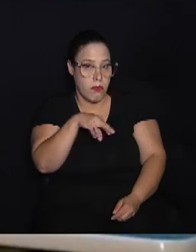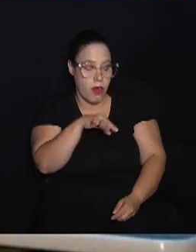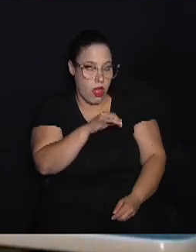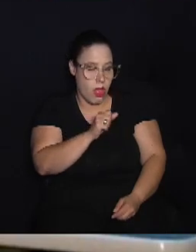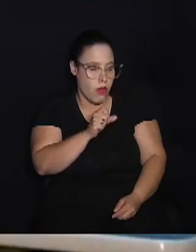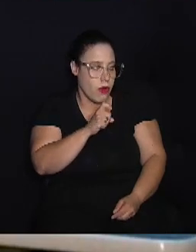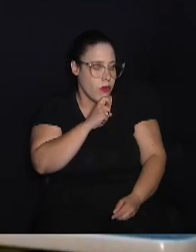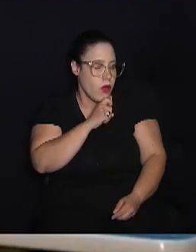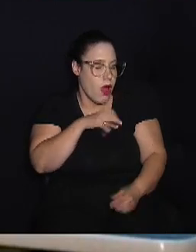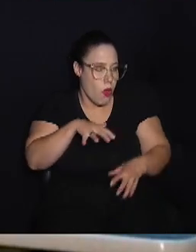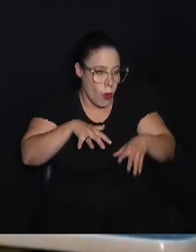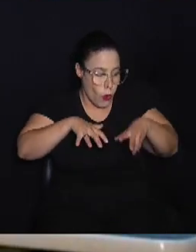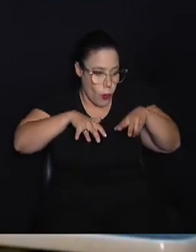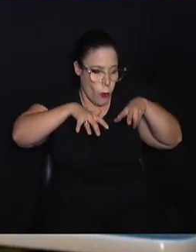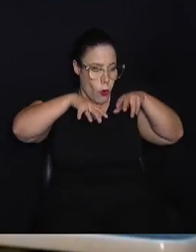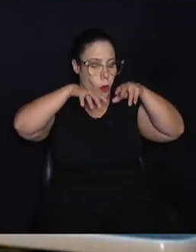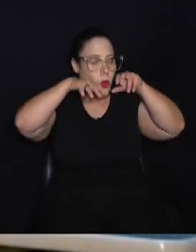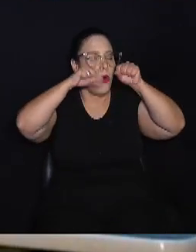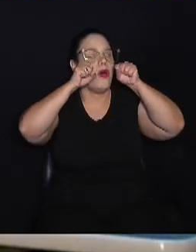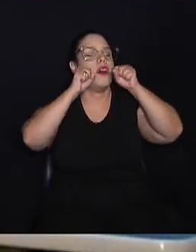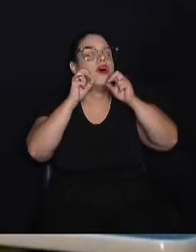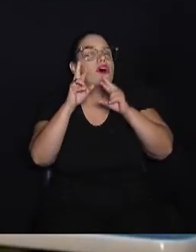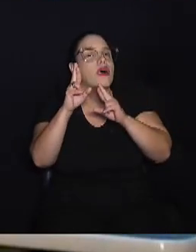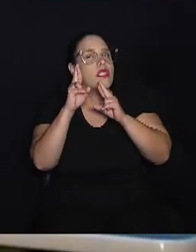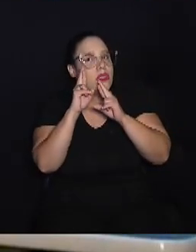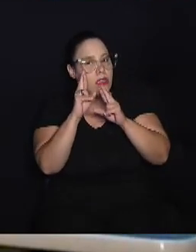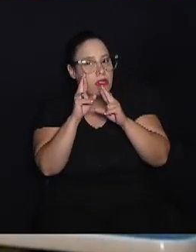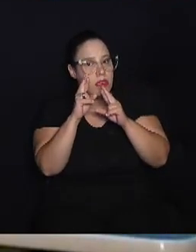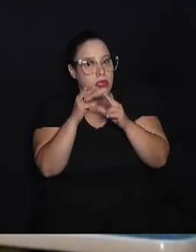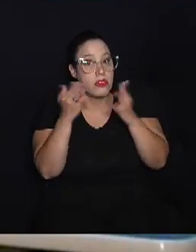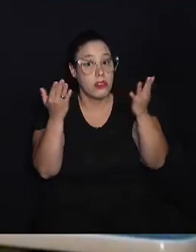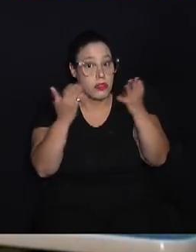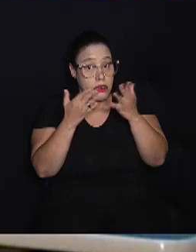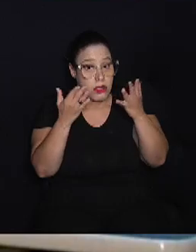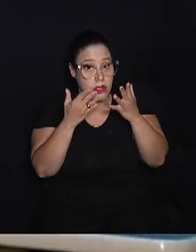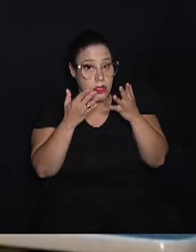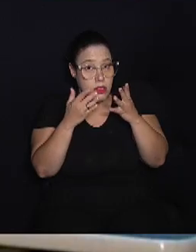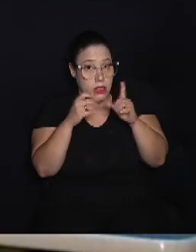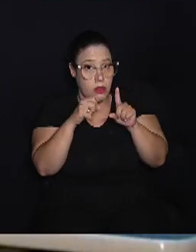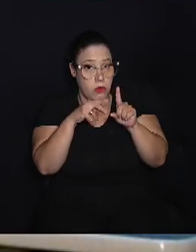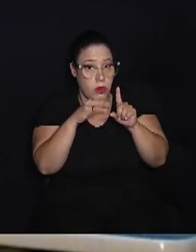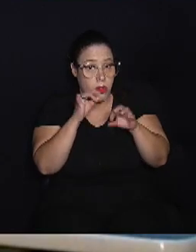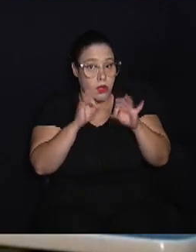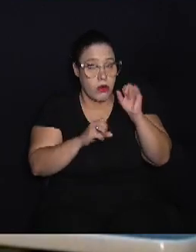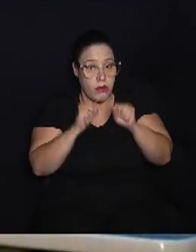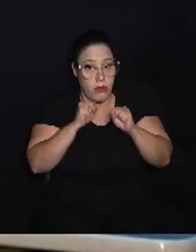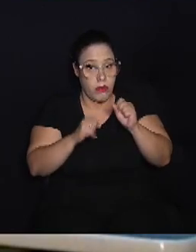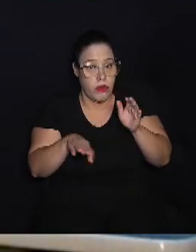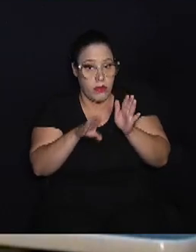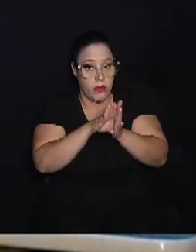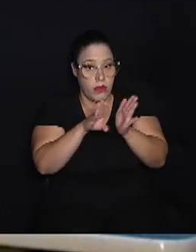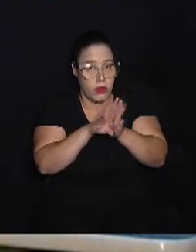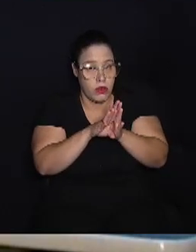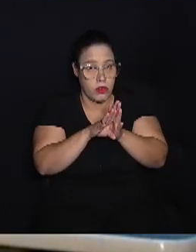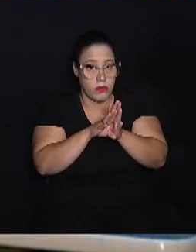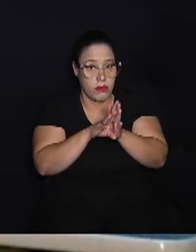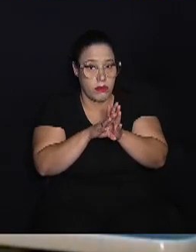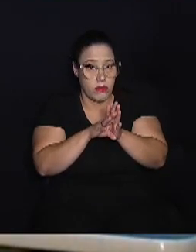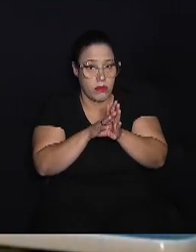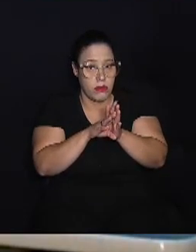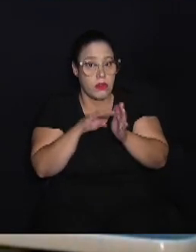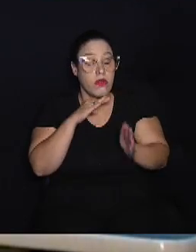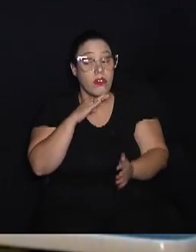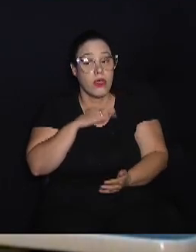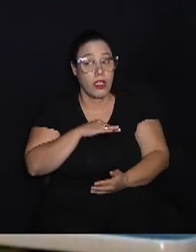ar muito seca, nós estamos com a expectativa, por exemplo, de que hoje a umidade relativa possa entrar em estado de emergência no período